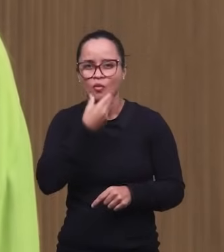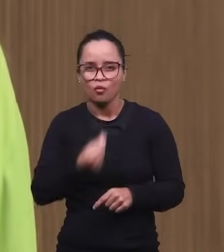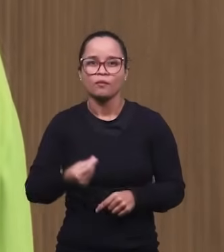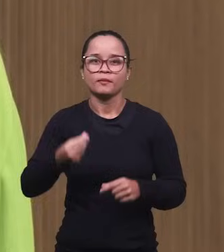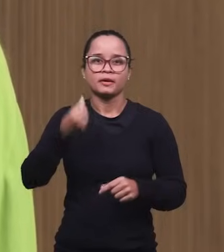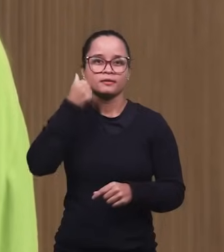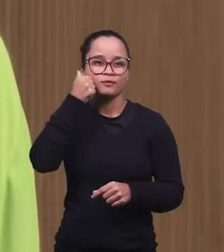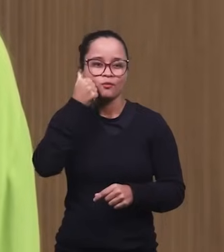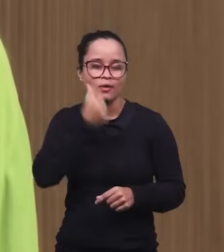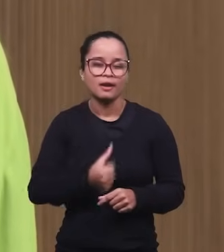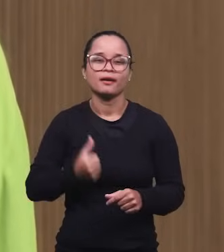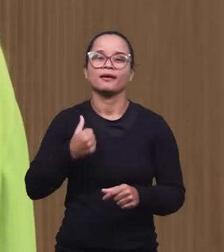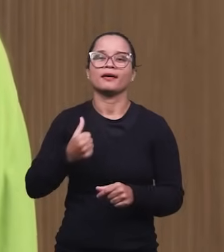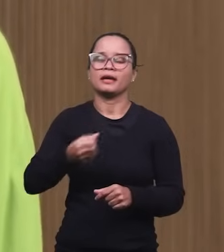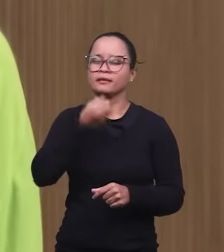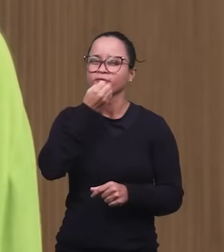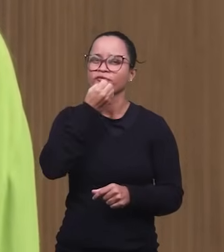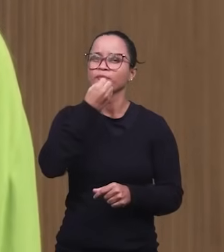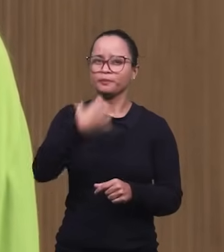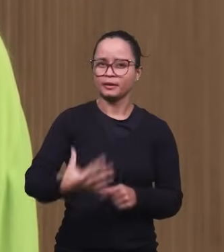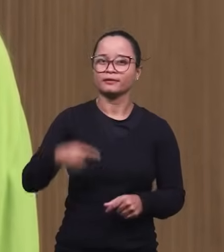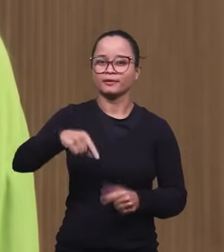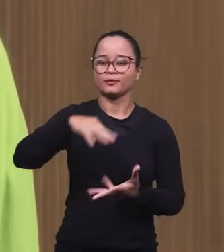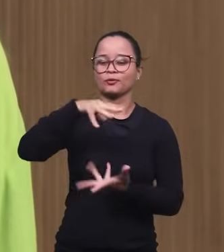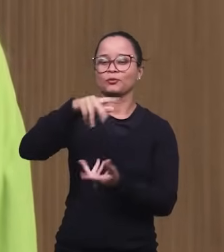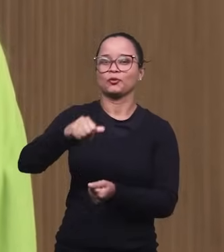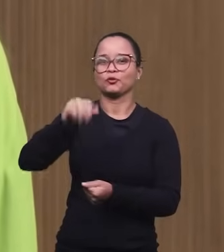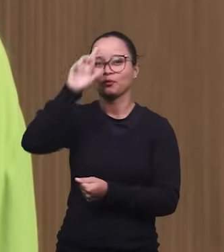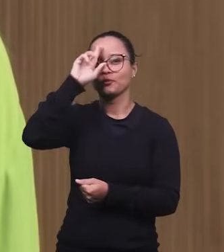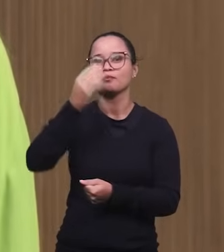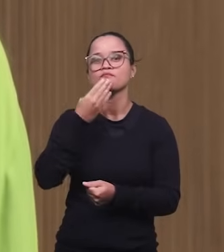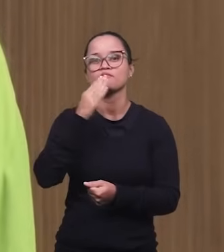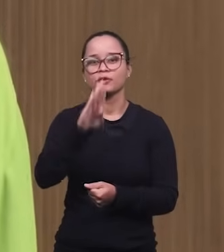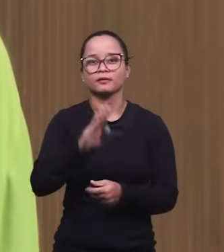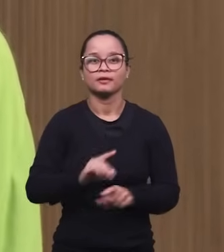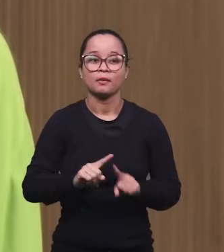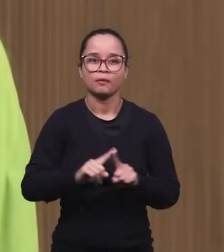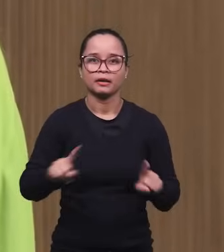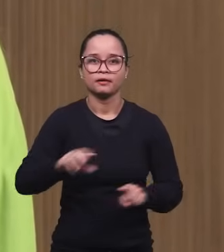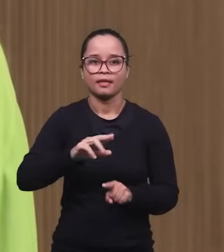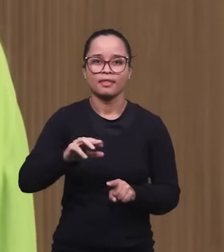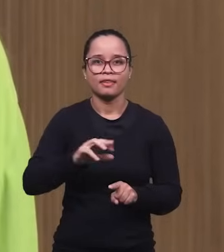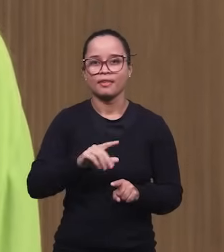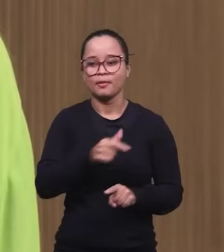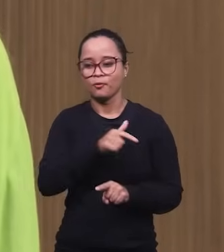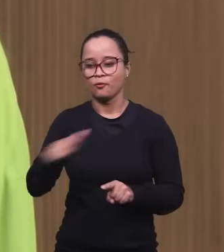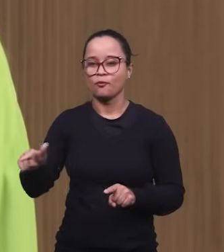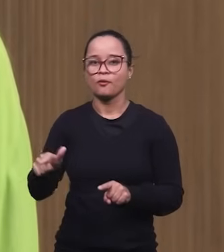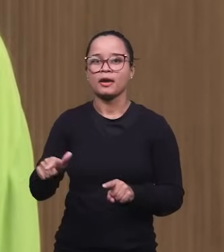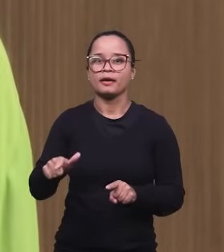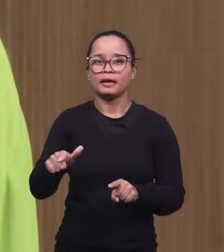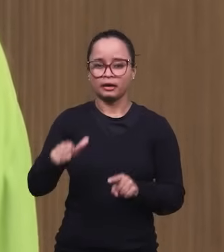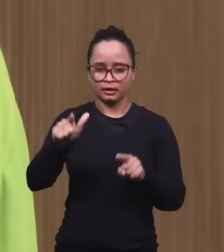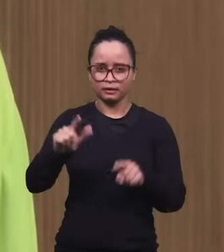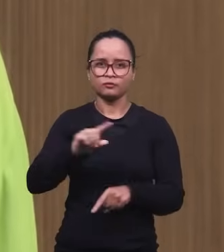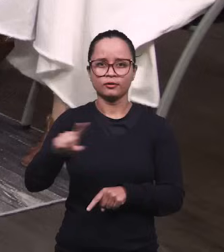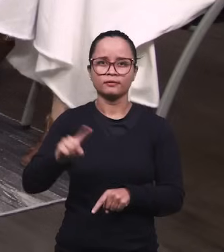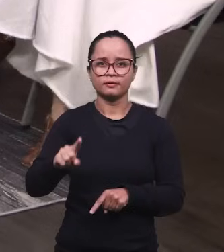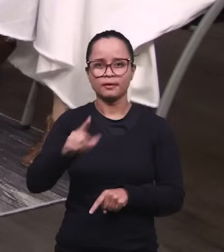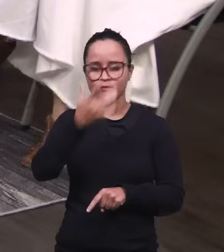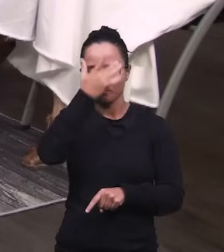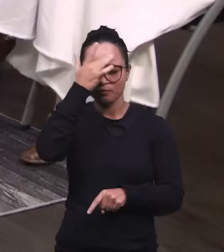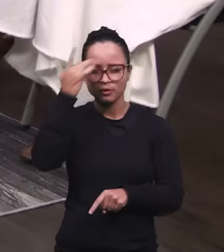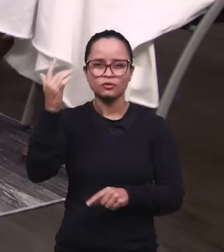mulheres bem-sucedidas nesta terra, como o Senhor nos prometeu, né? Que eles não seriam cauda, mas cabeça, que eles sejam honrados pelo Senhor.